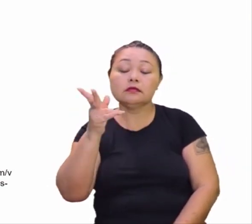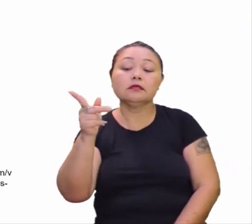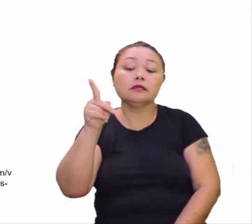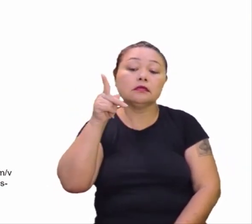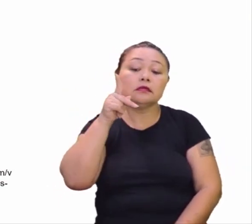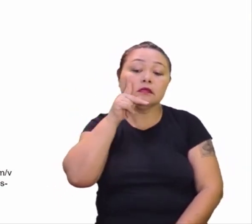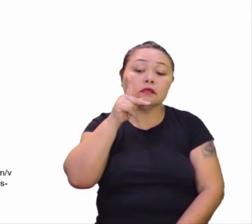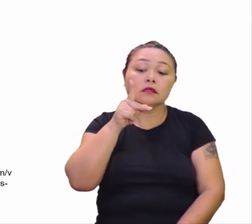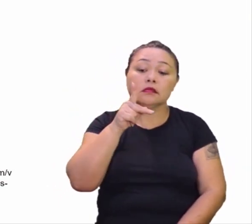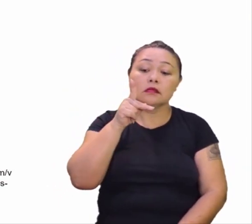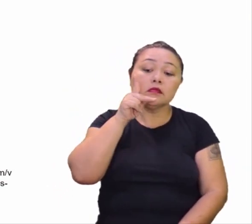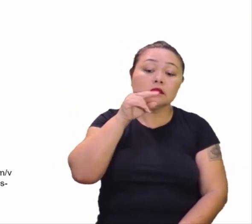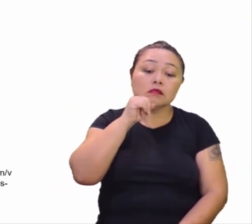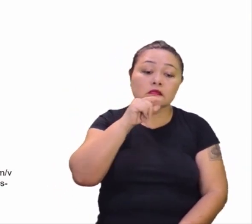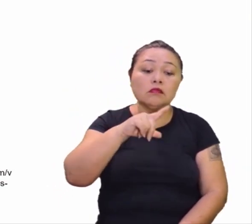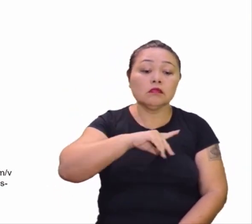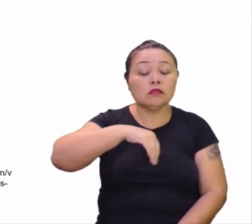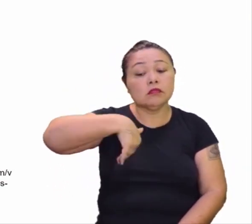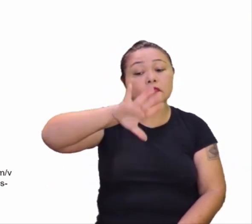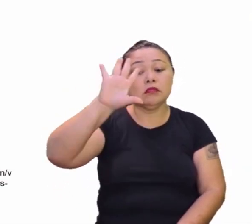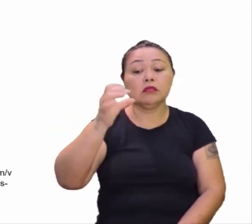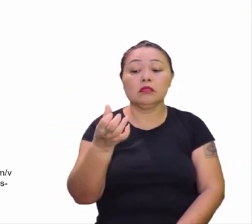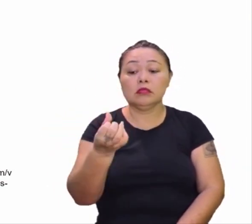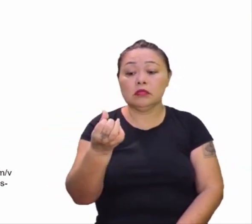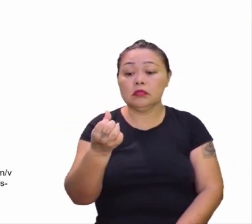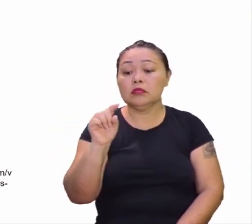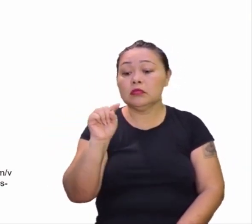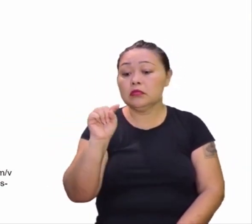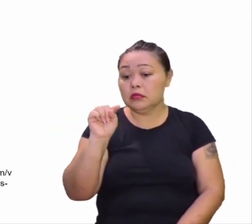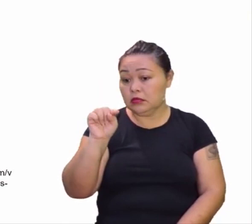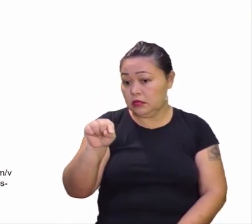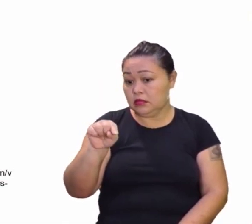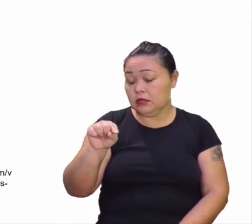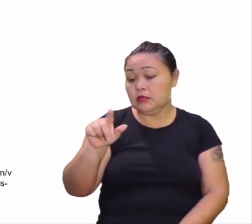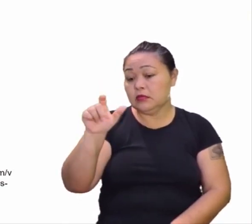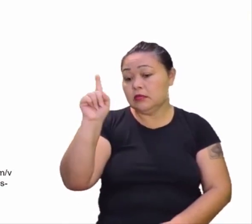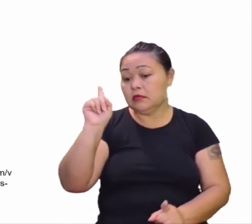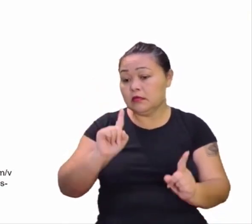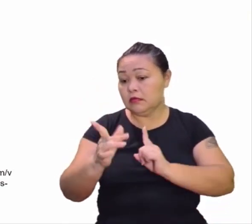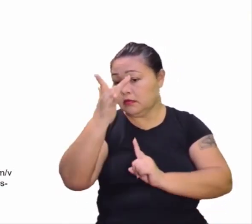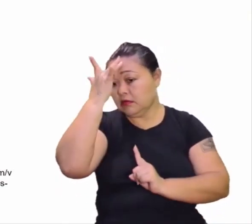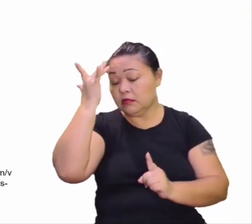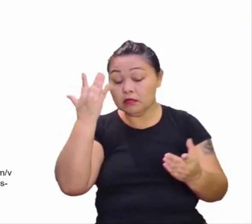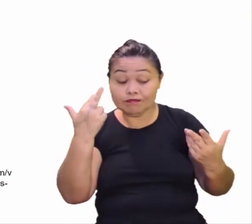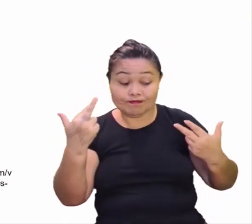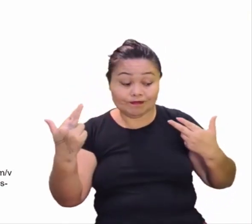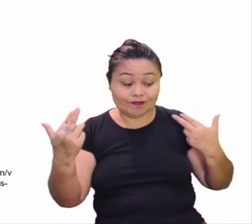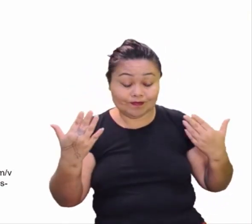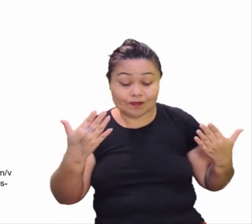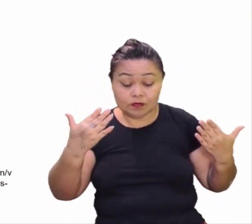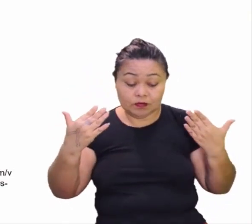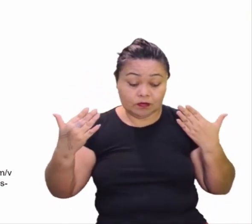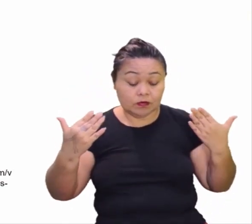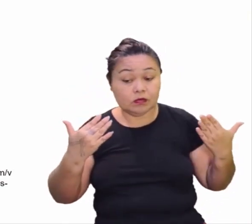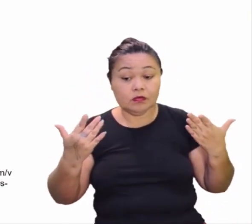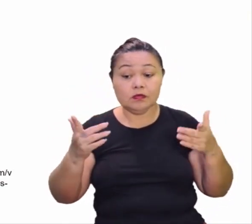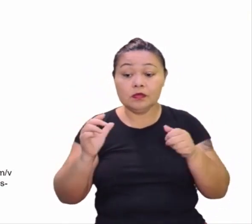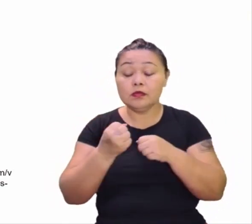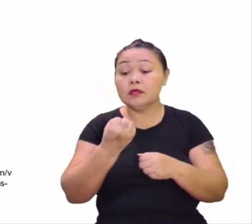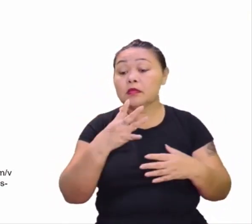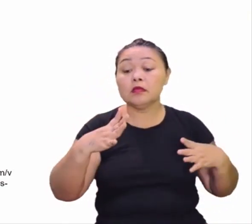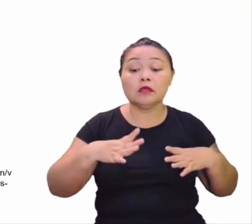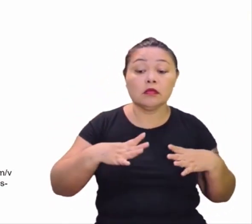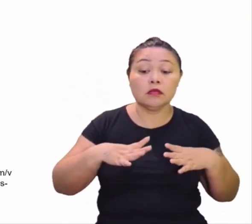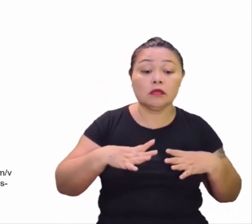tem muito mais do que 6.000 habitantes. Exatamente. Então, é relativo, se tornou muito relativo o que é